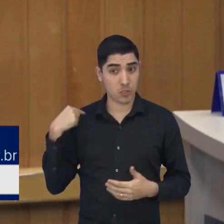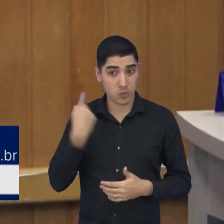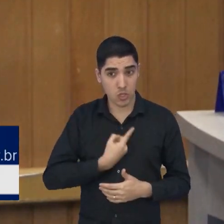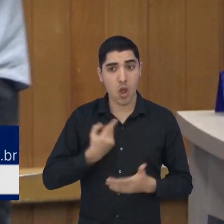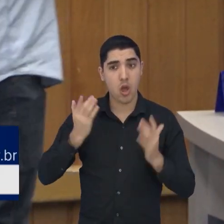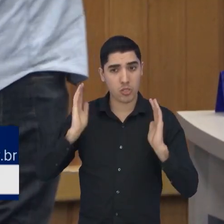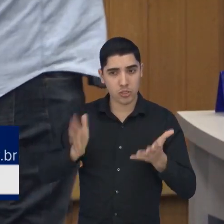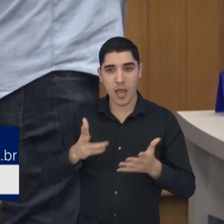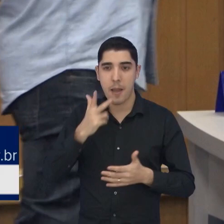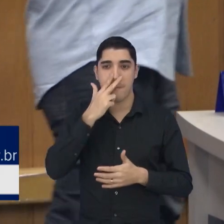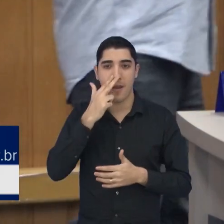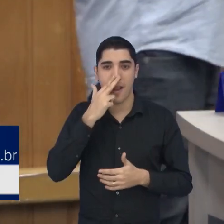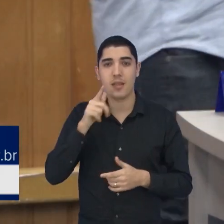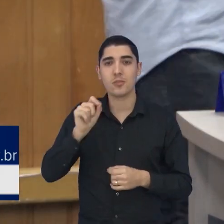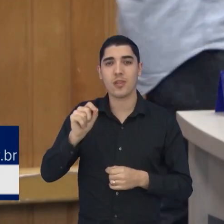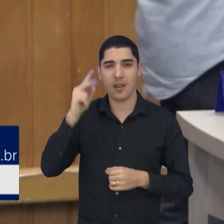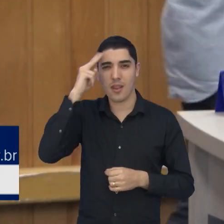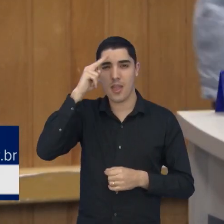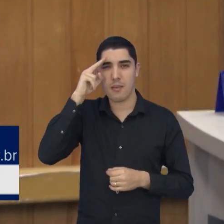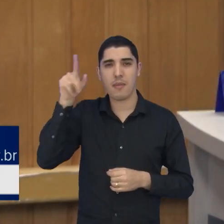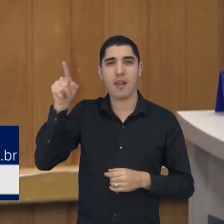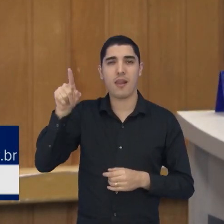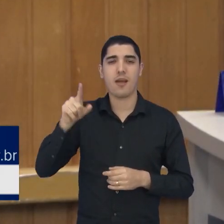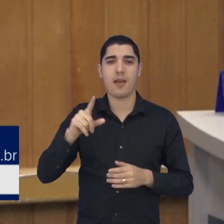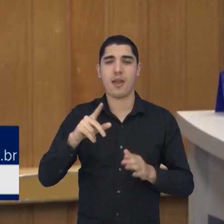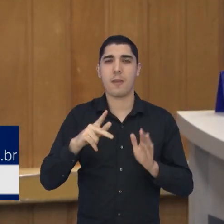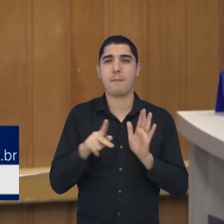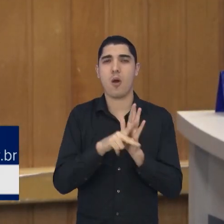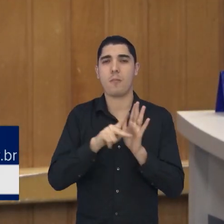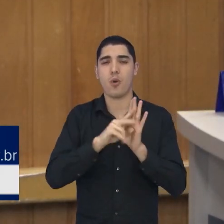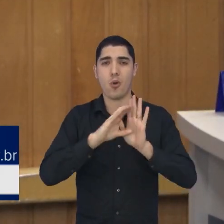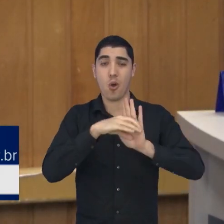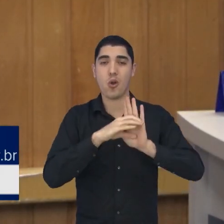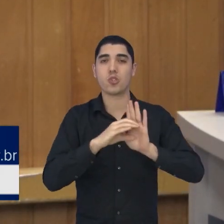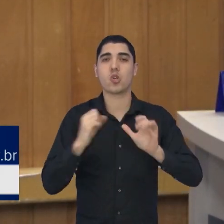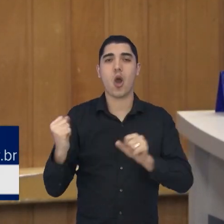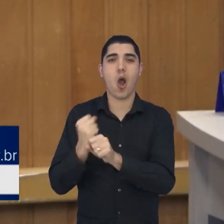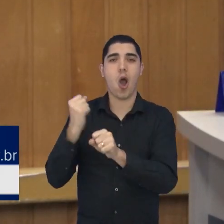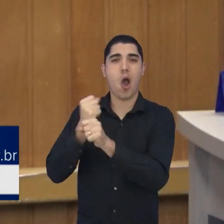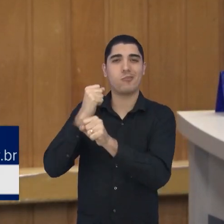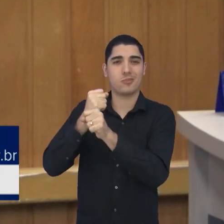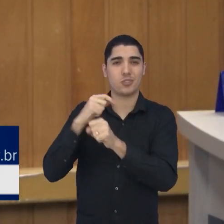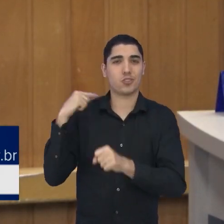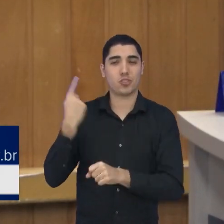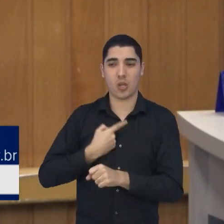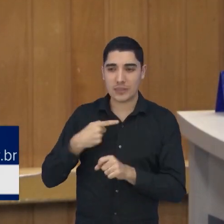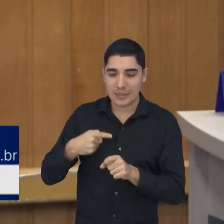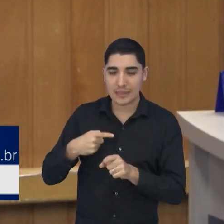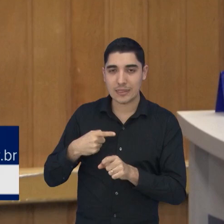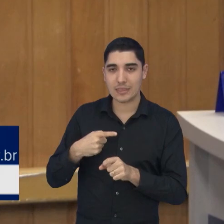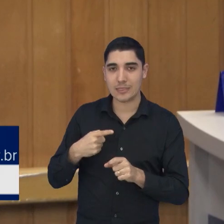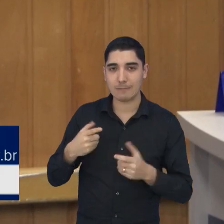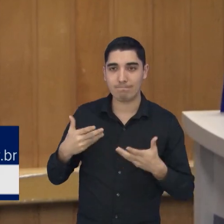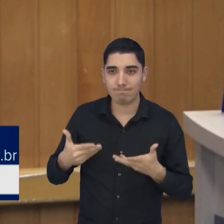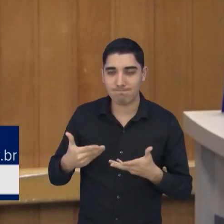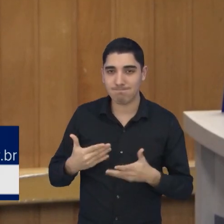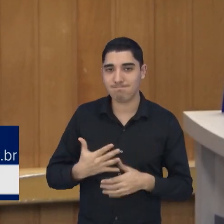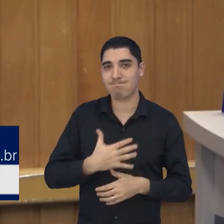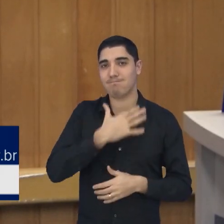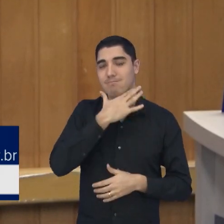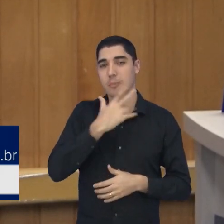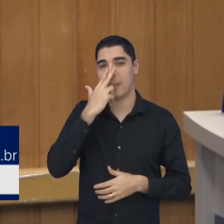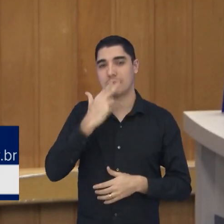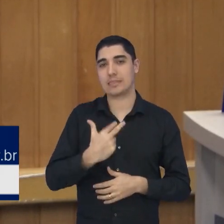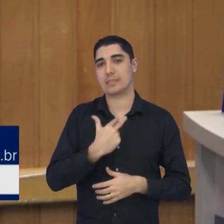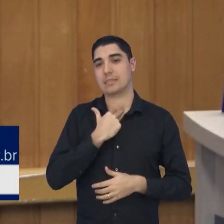tiro no pé com aquele código de obras, e a gente se engasgou com café depois da votação. Então, gente,